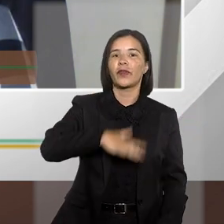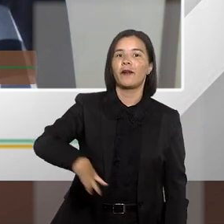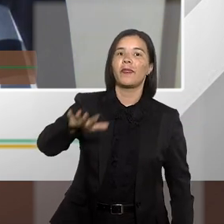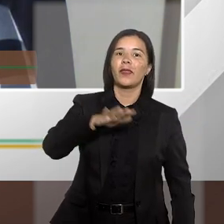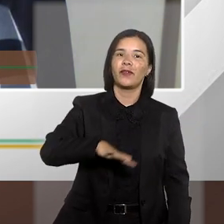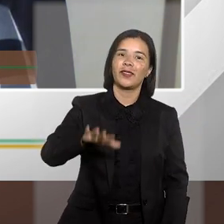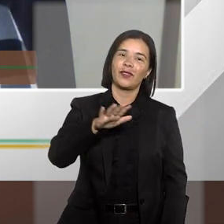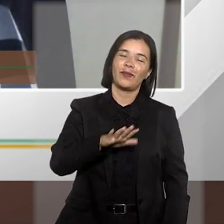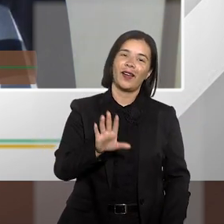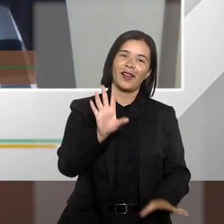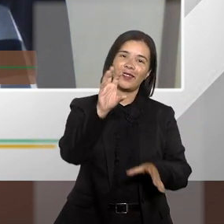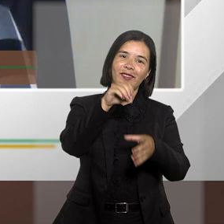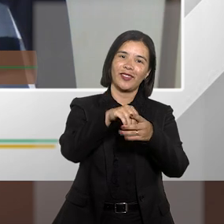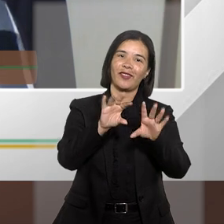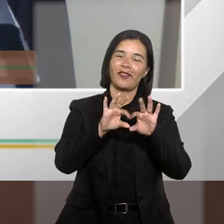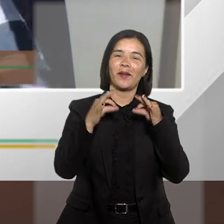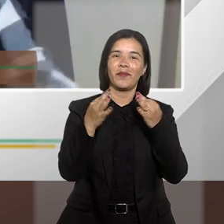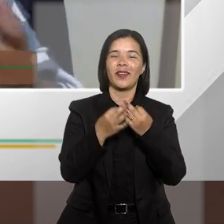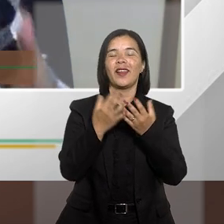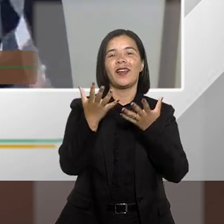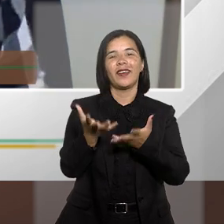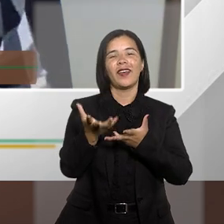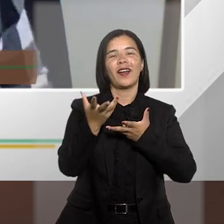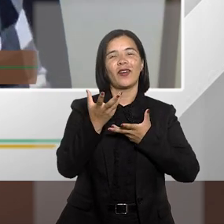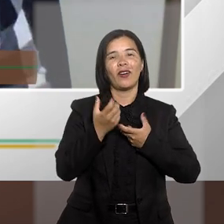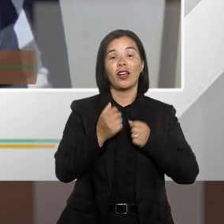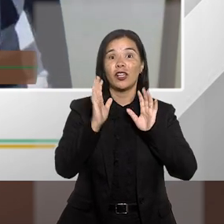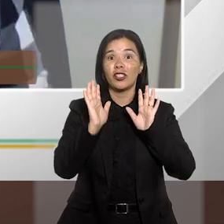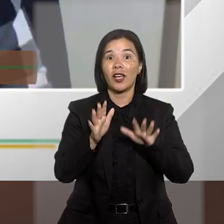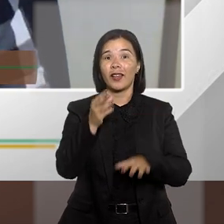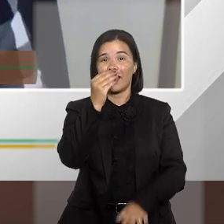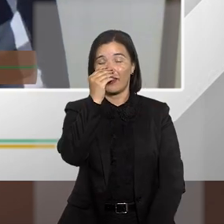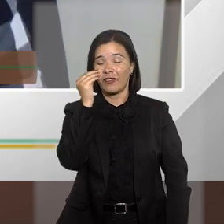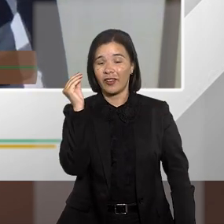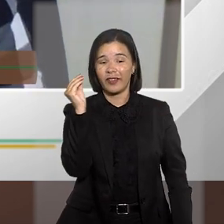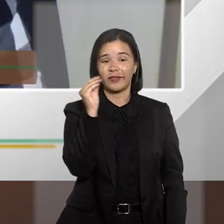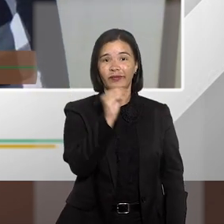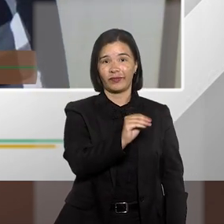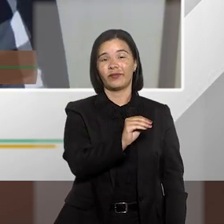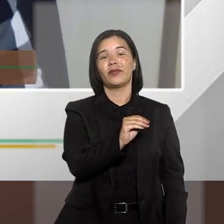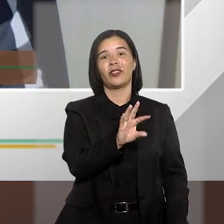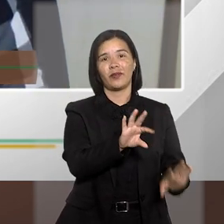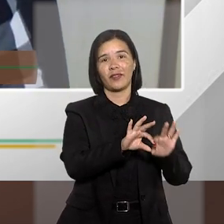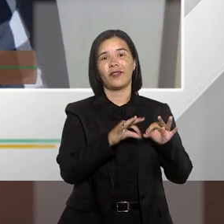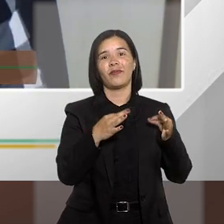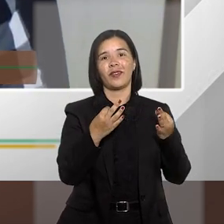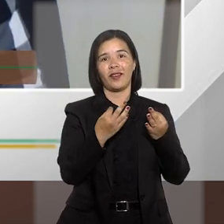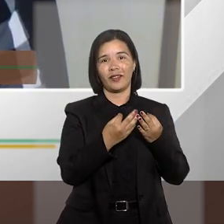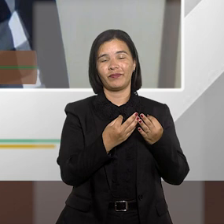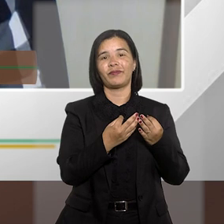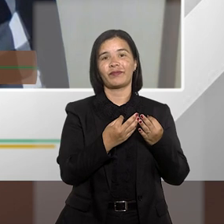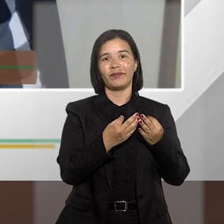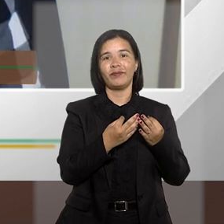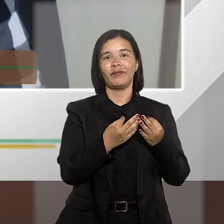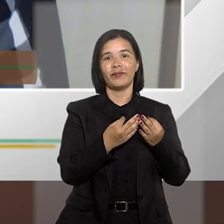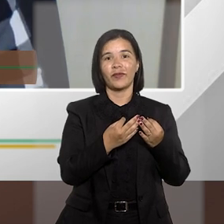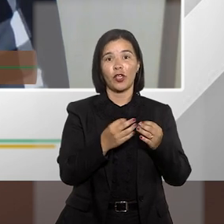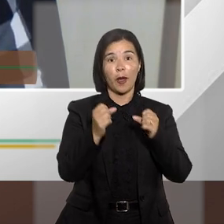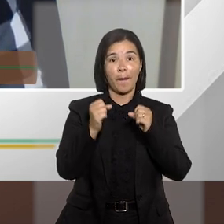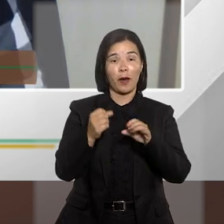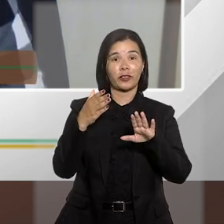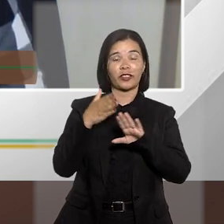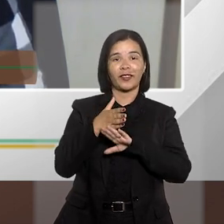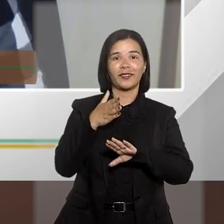num seio familiar, que acolhe, já que ela foi rejeitada anteriormente por uma família, em que você pode ter acesso